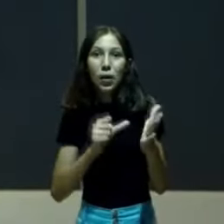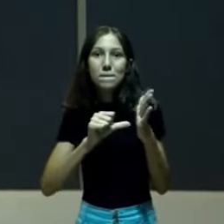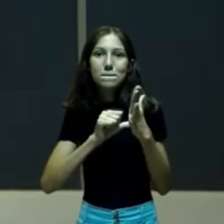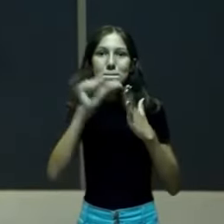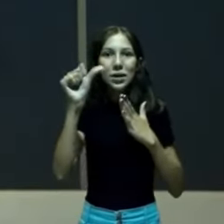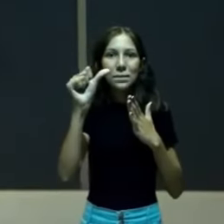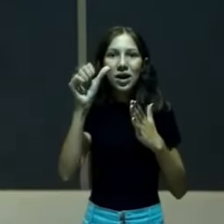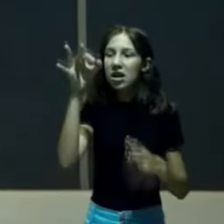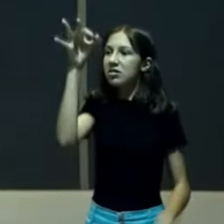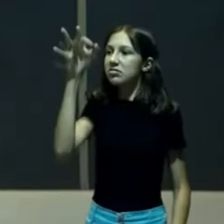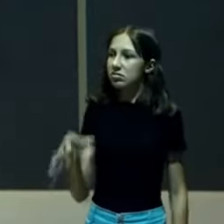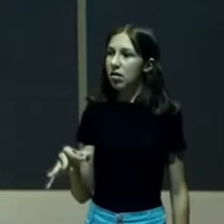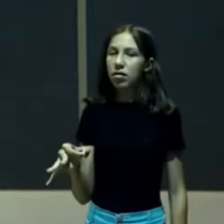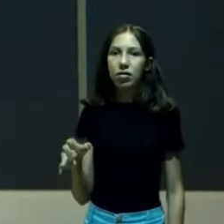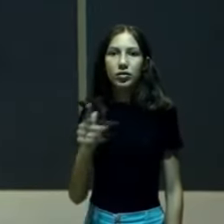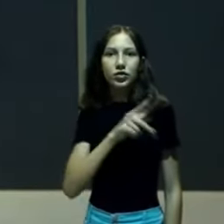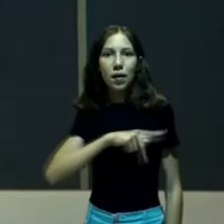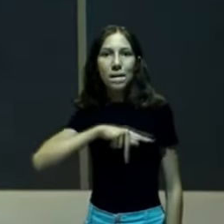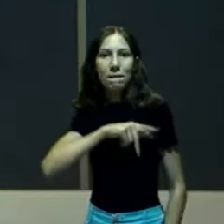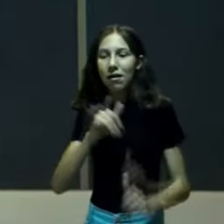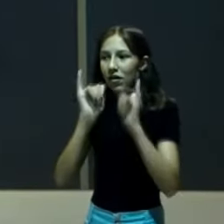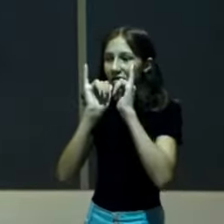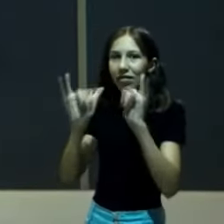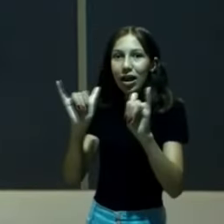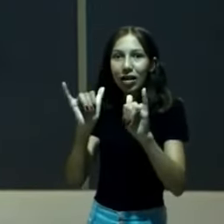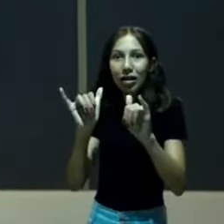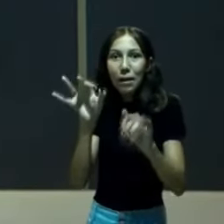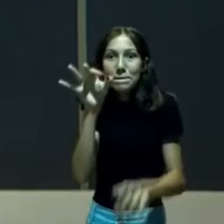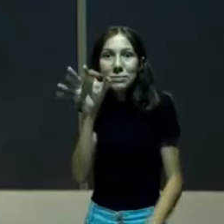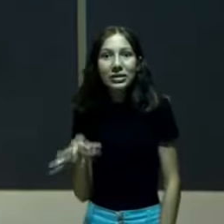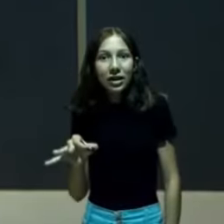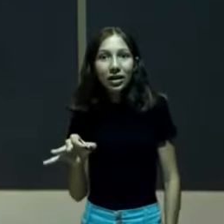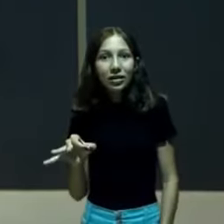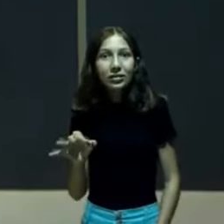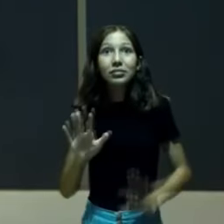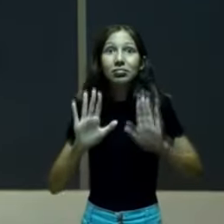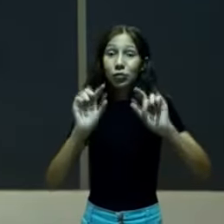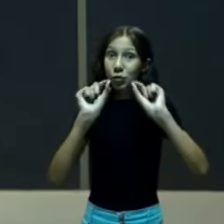Paulo a esses irmãos filipenses, o texto que nós lemos, e o meu Deus,